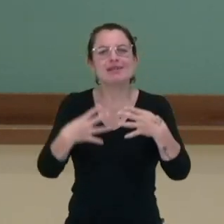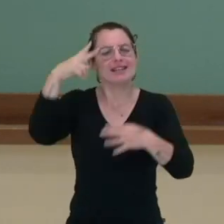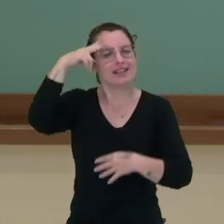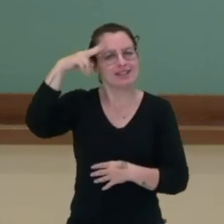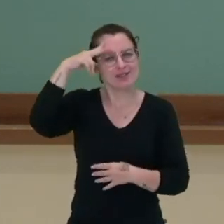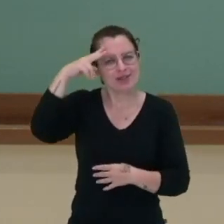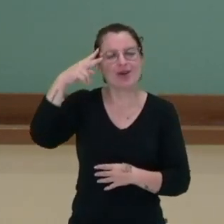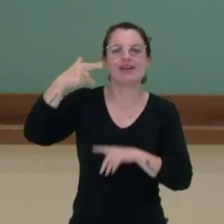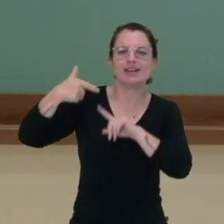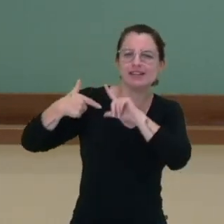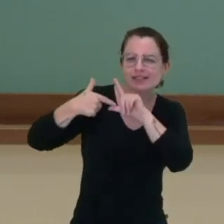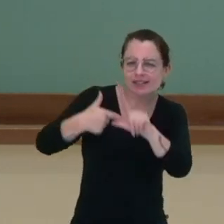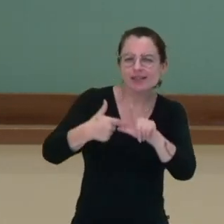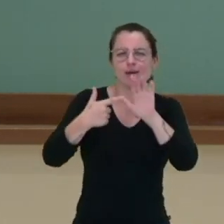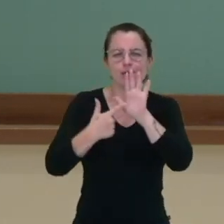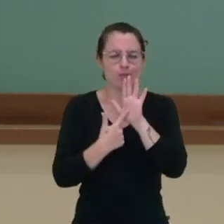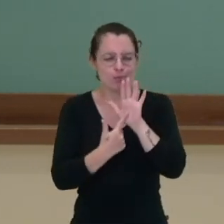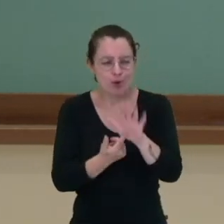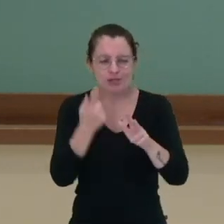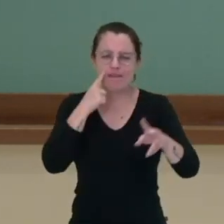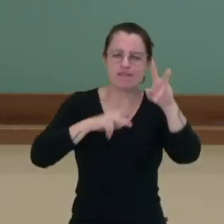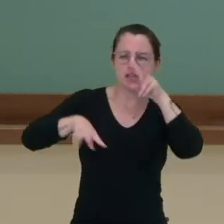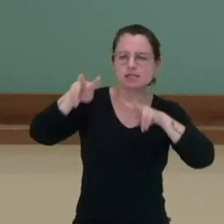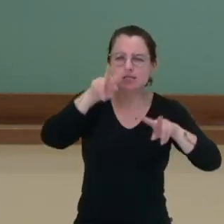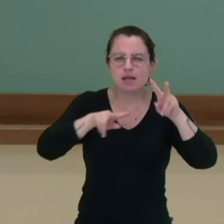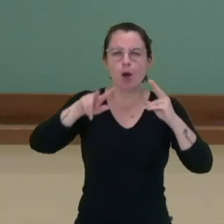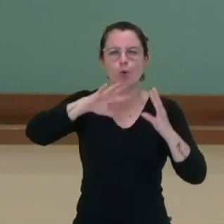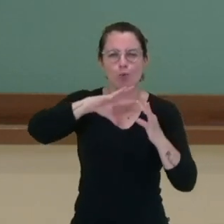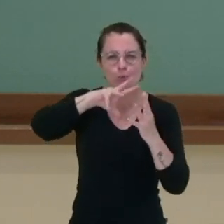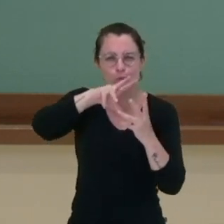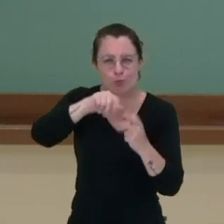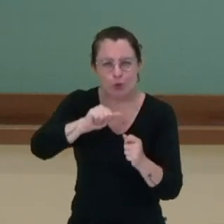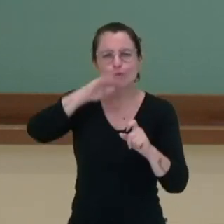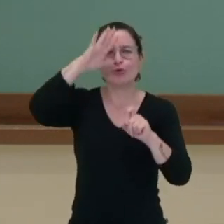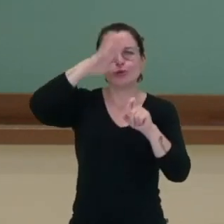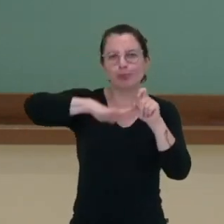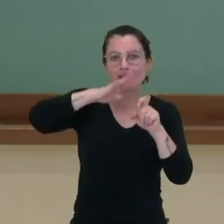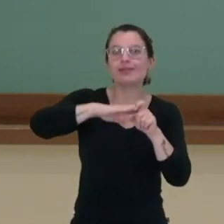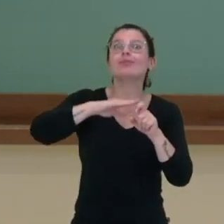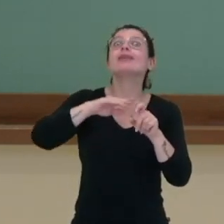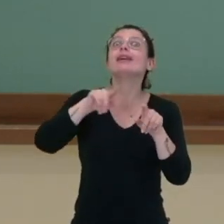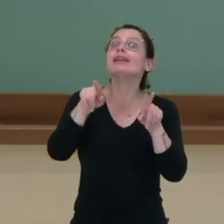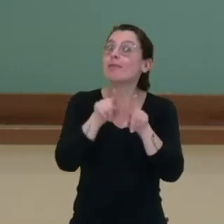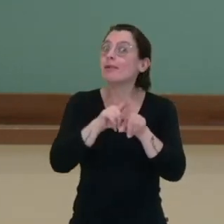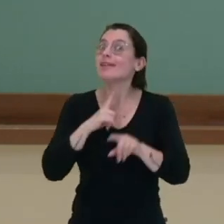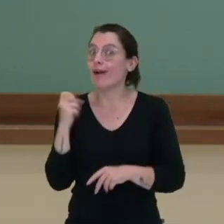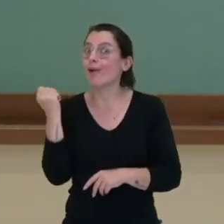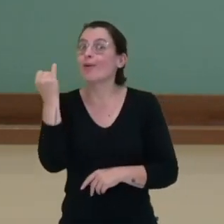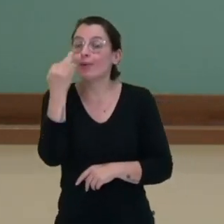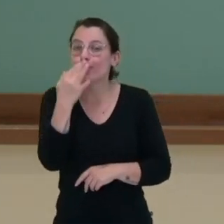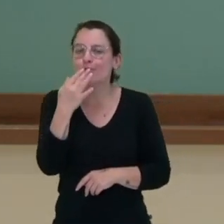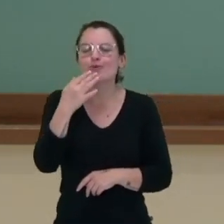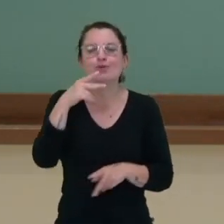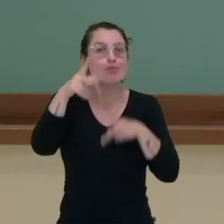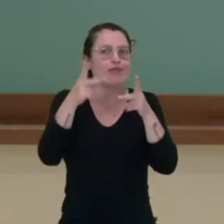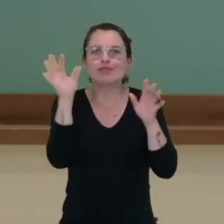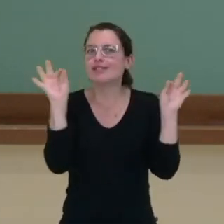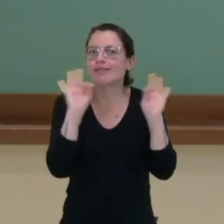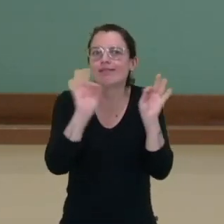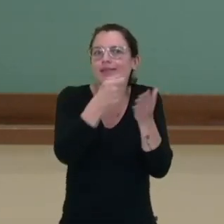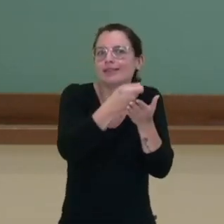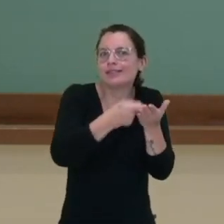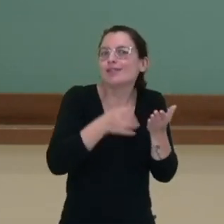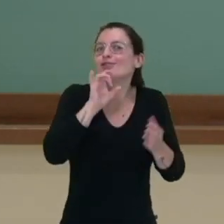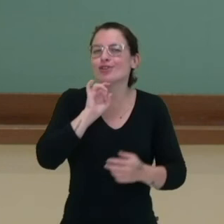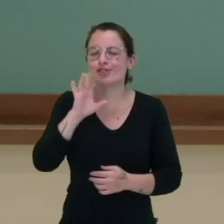a cosmovisão, os seus mitos através da oralidade. Vimos também sobre a teoria criacionista